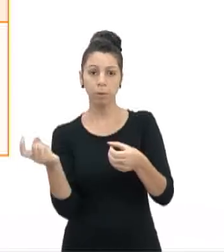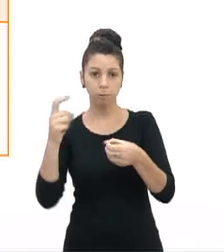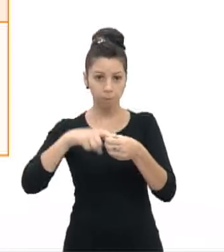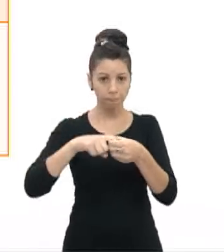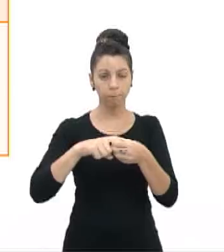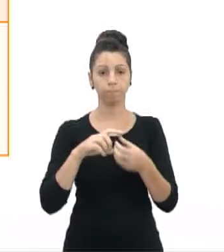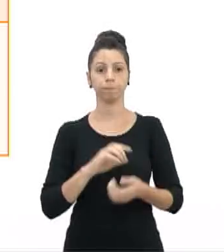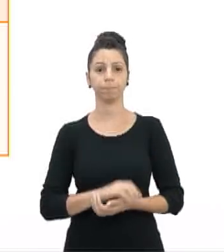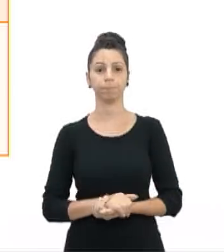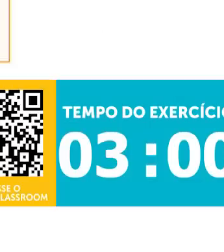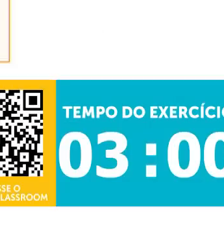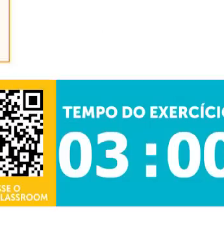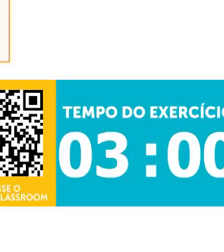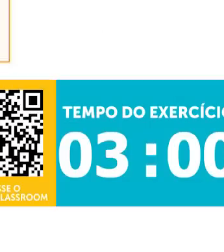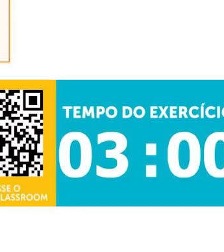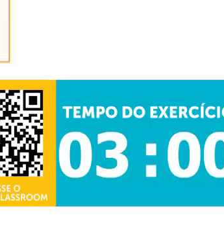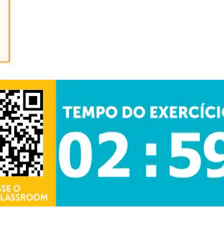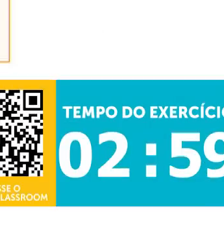Vamos lá?